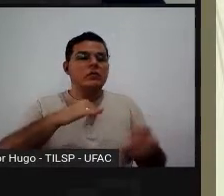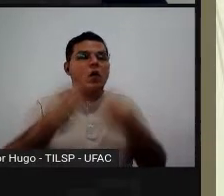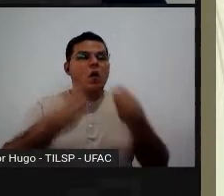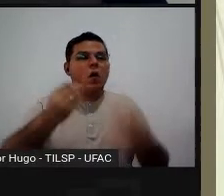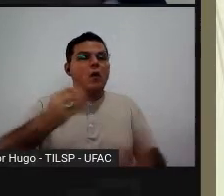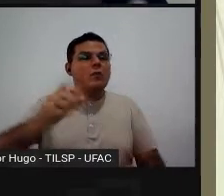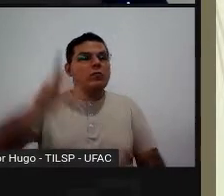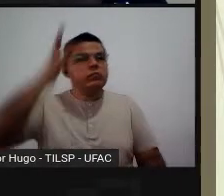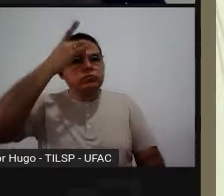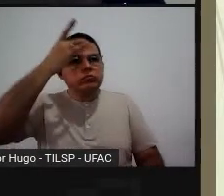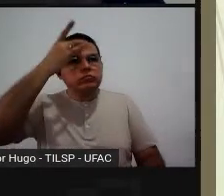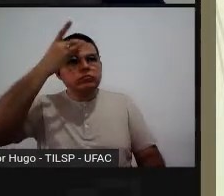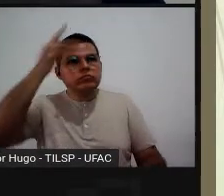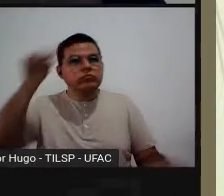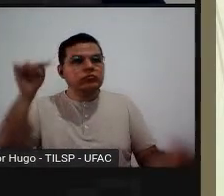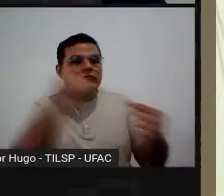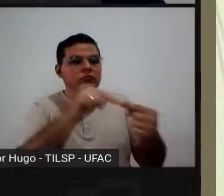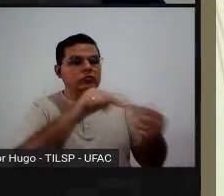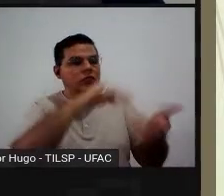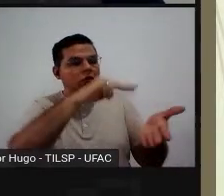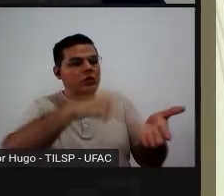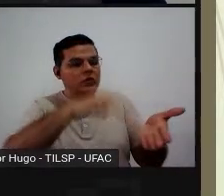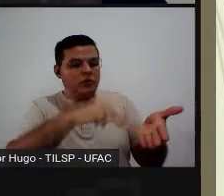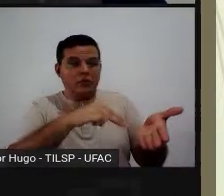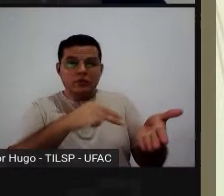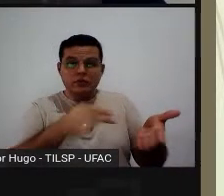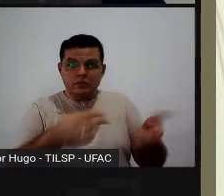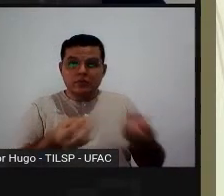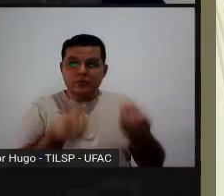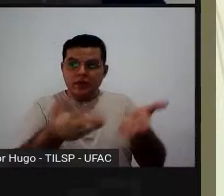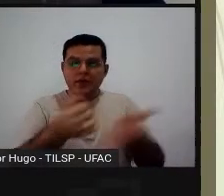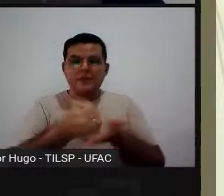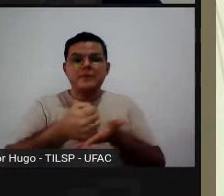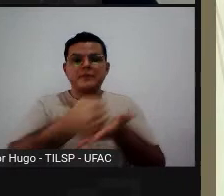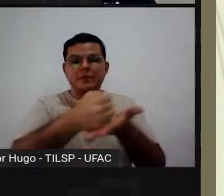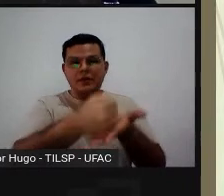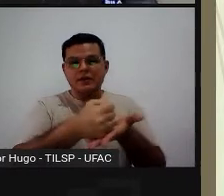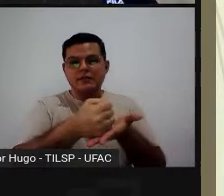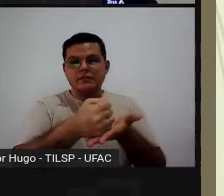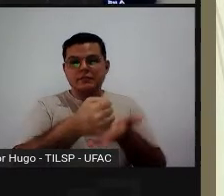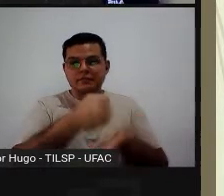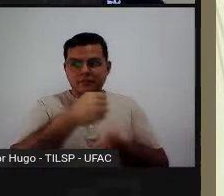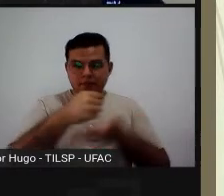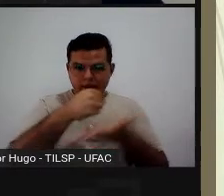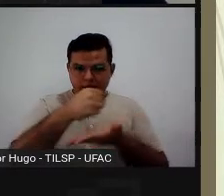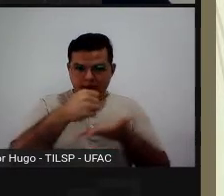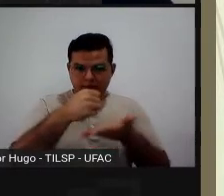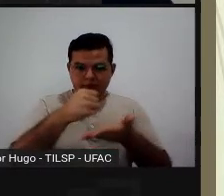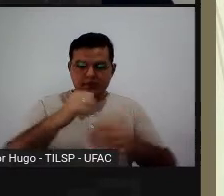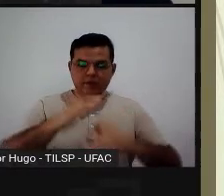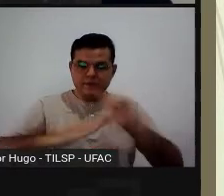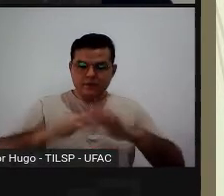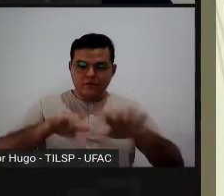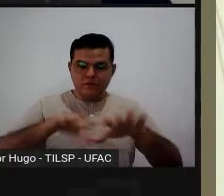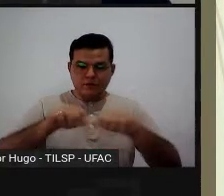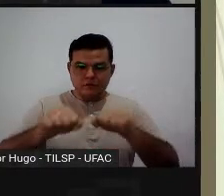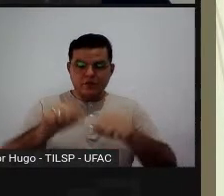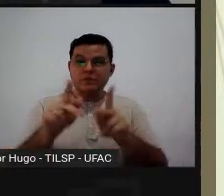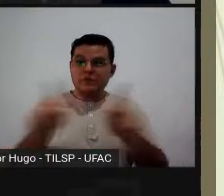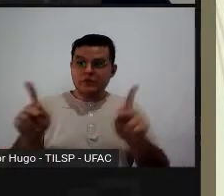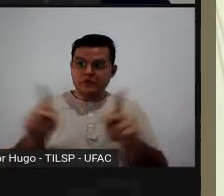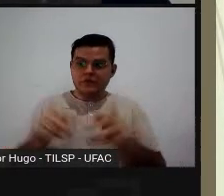para a formação de professores, conforme nos diz a professora Angela Kleima, na apresentação de um livro dela